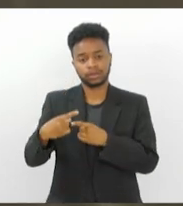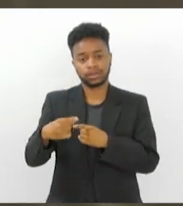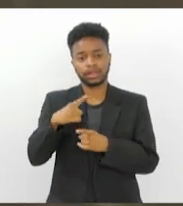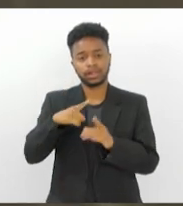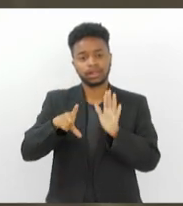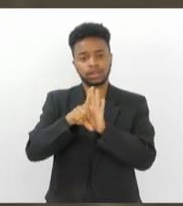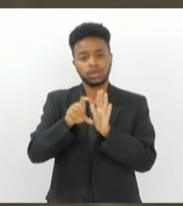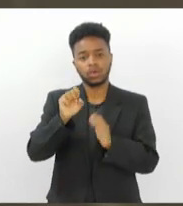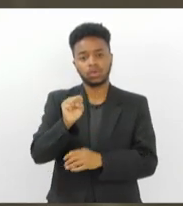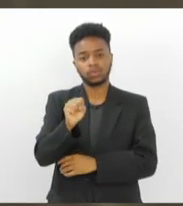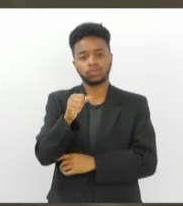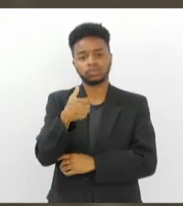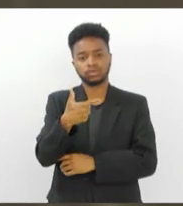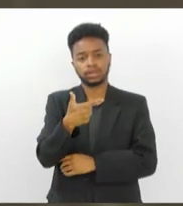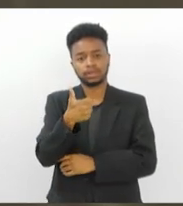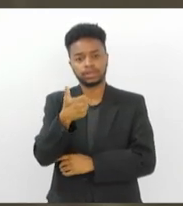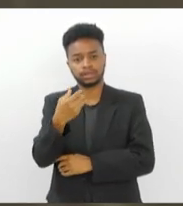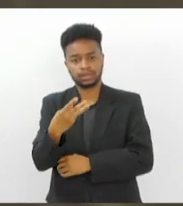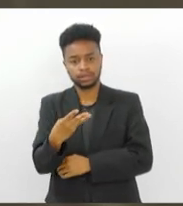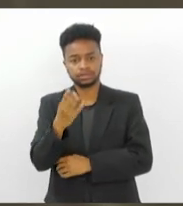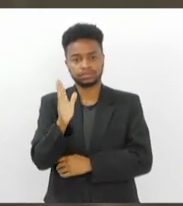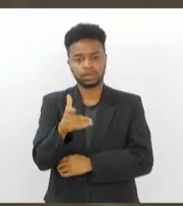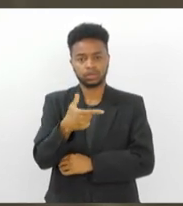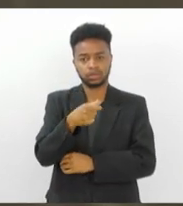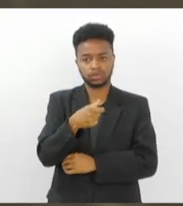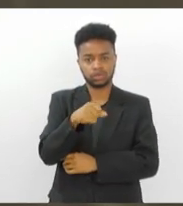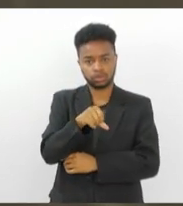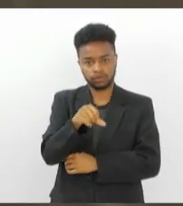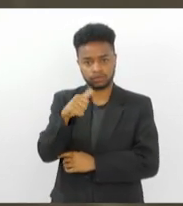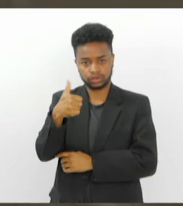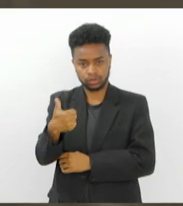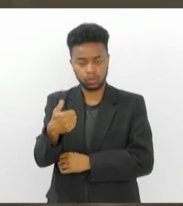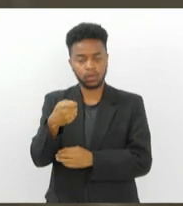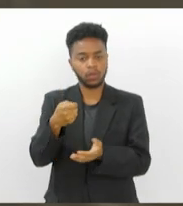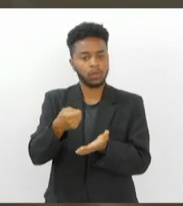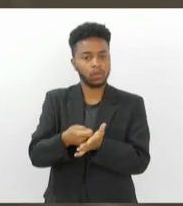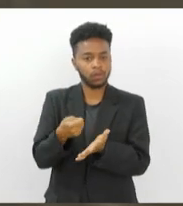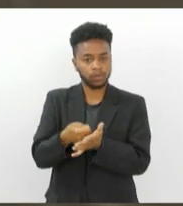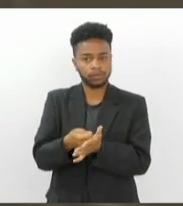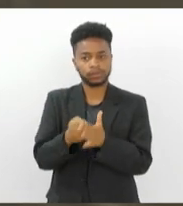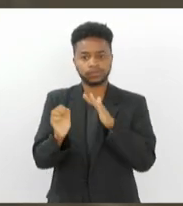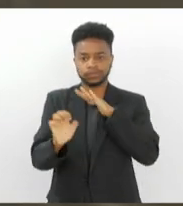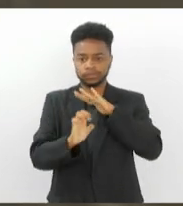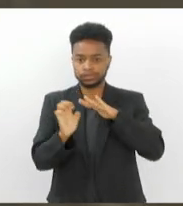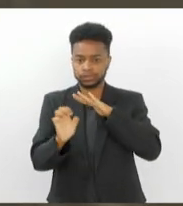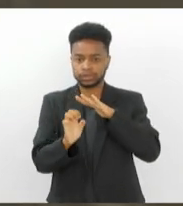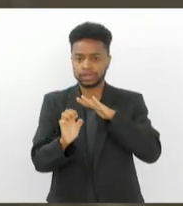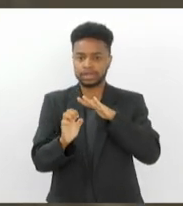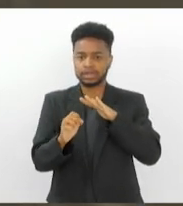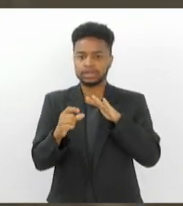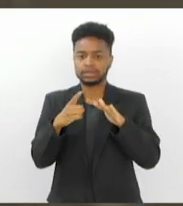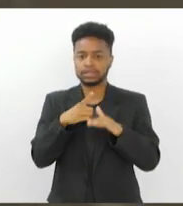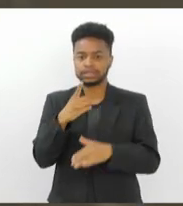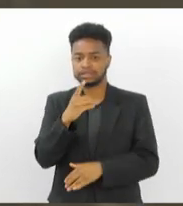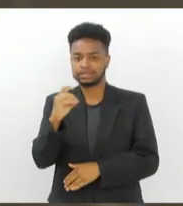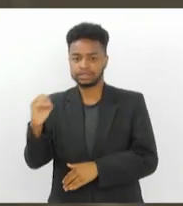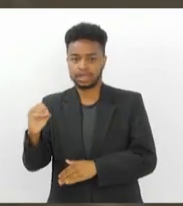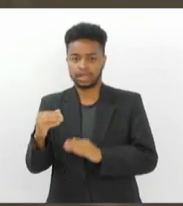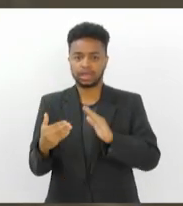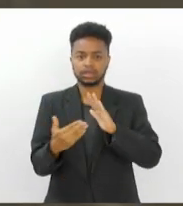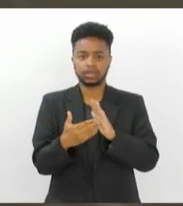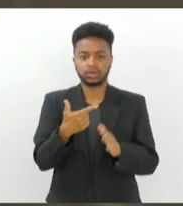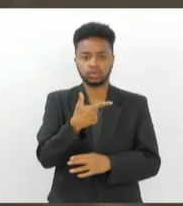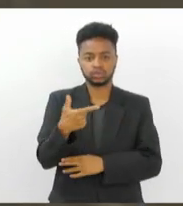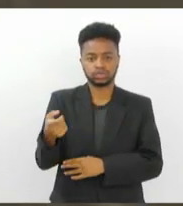lei 8213/91 que obriga empresas de 100 a 200 e